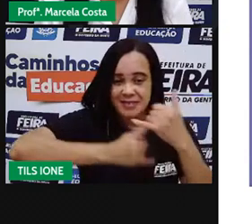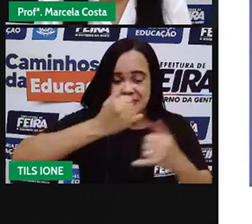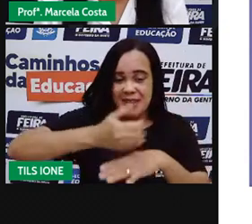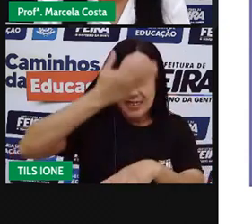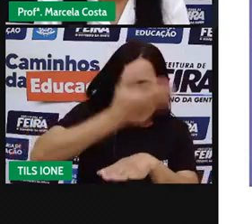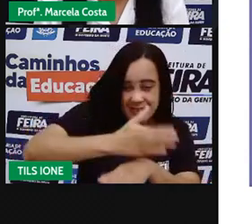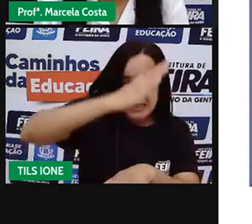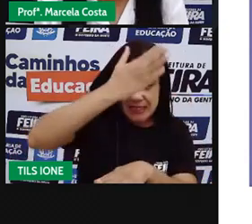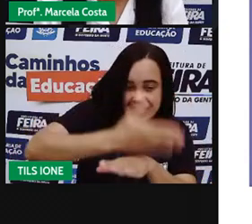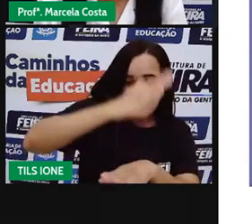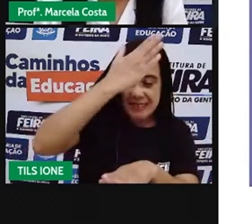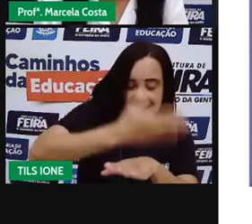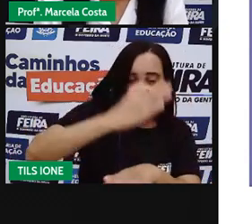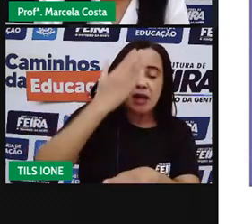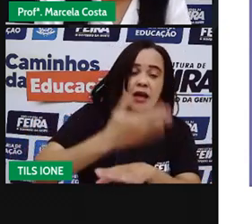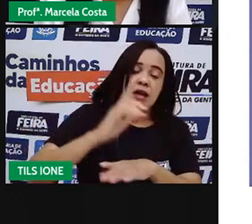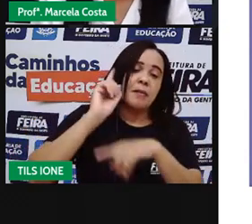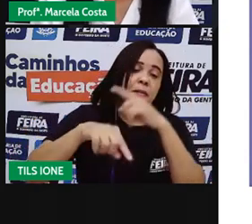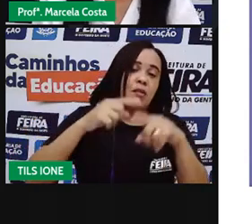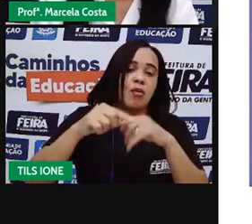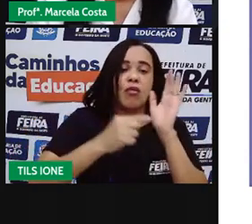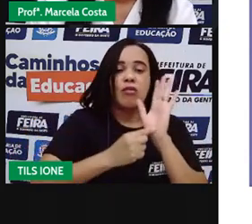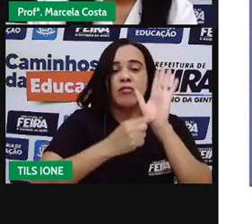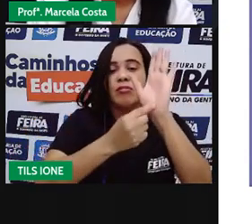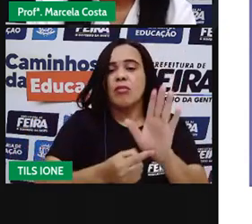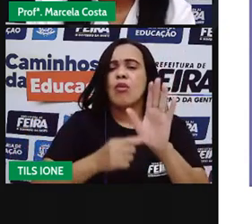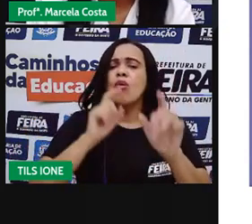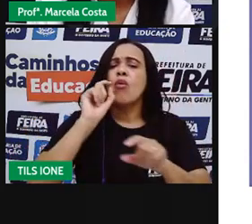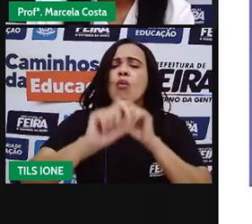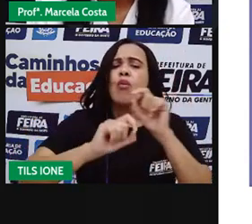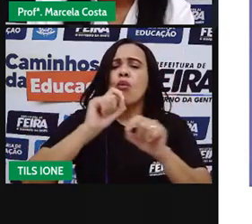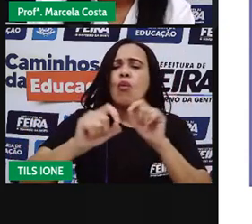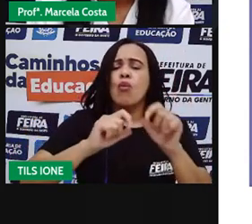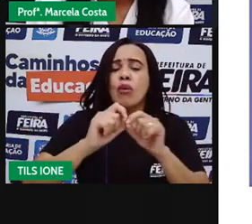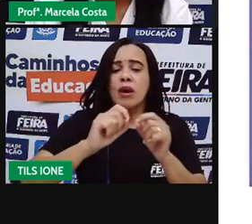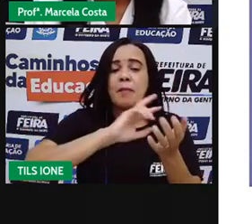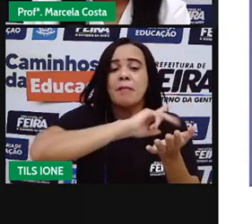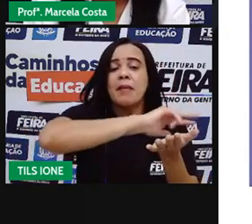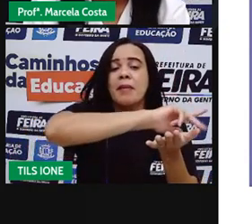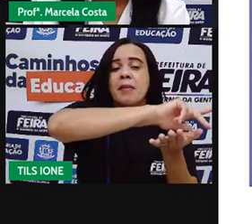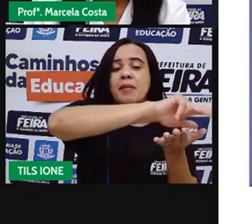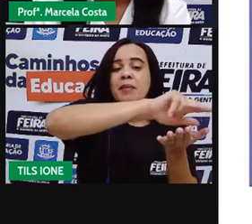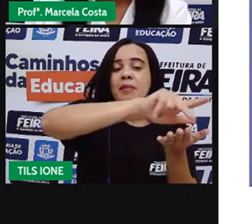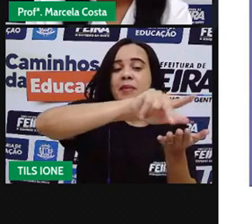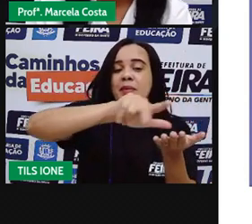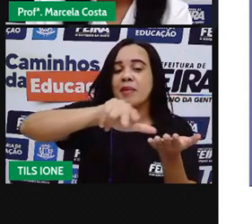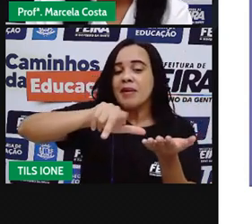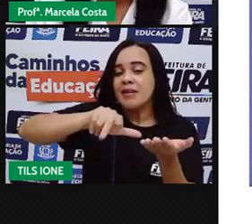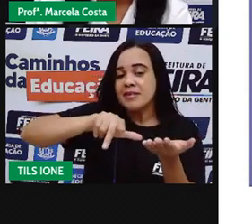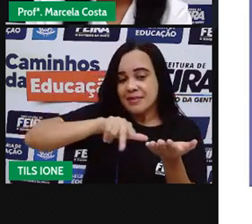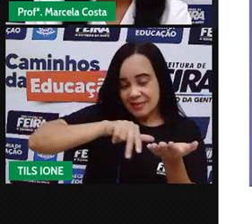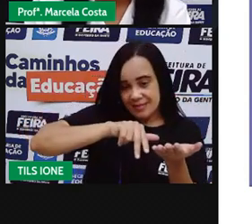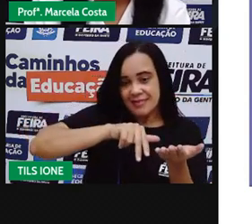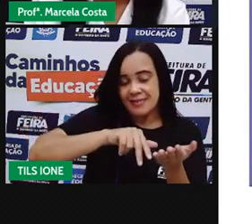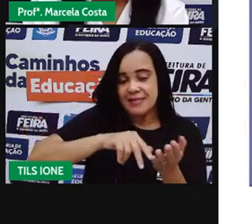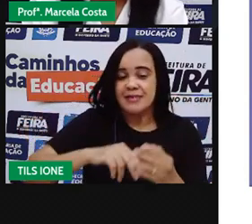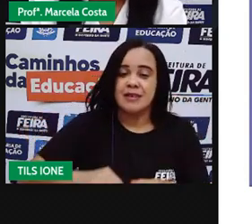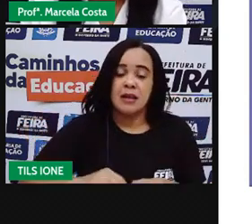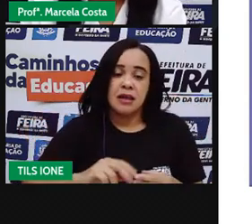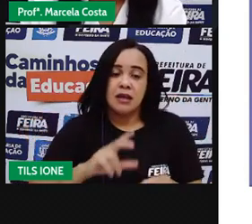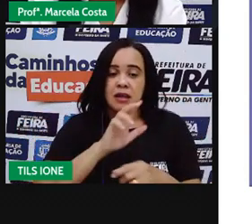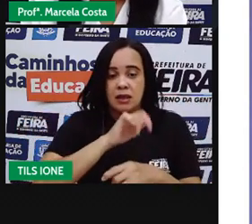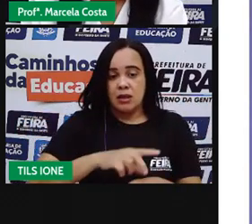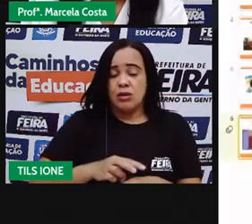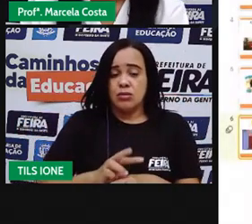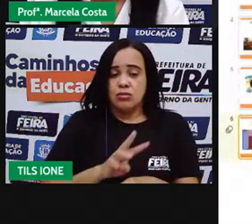gente vai ver esse jogo da memória de diversidade. Ela está disponível, ele está aqui nesse site,